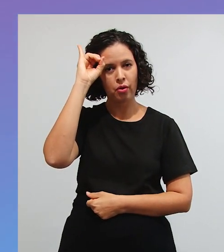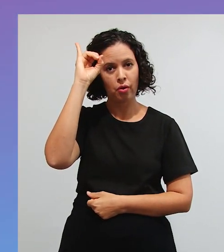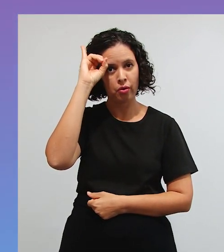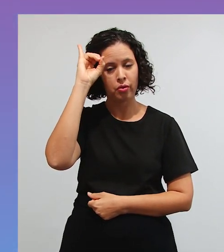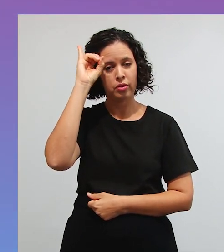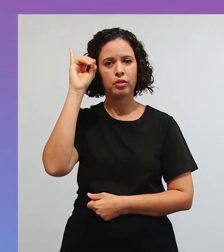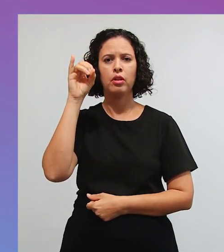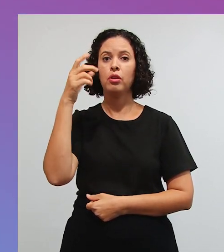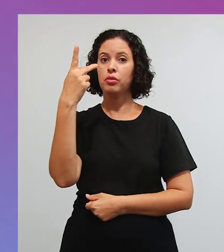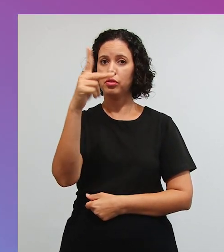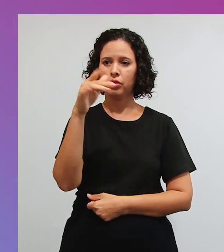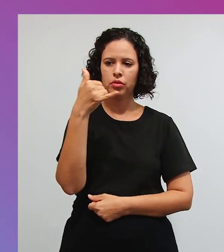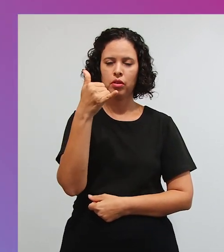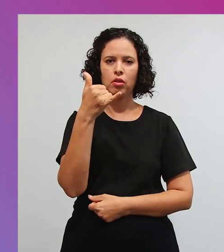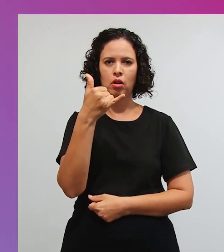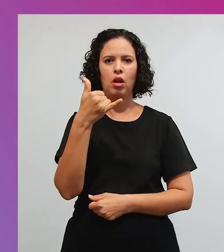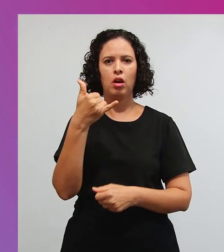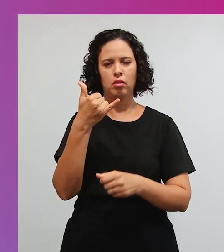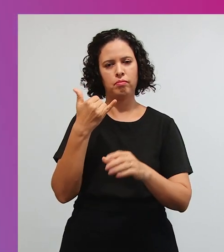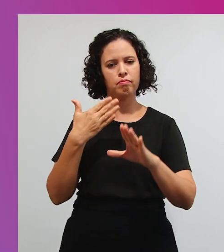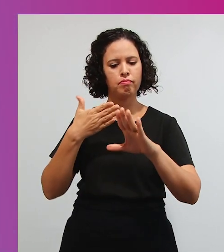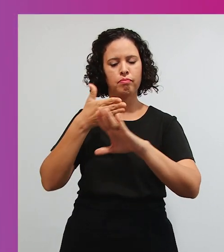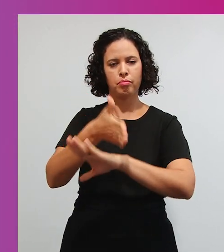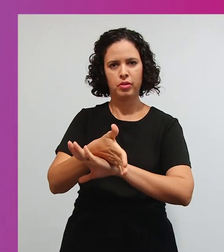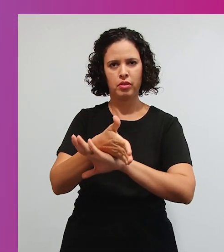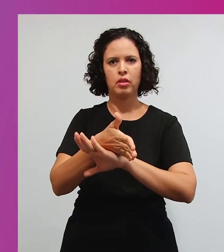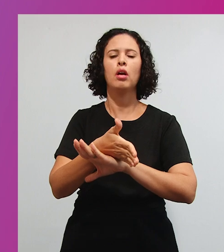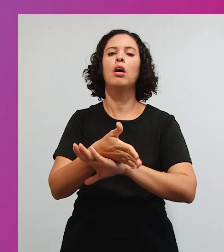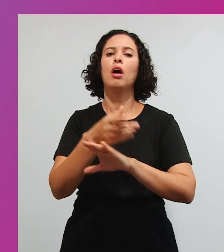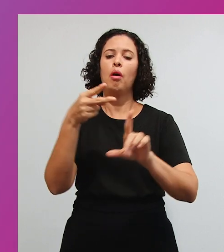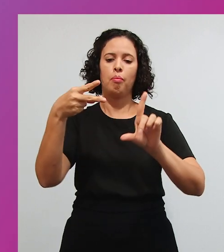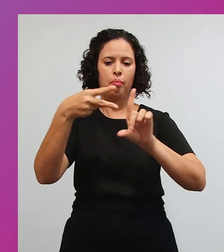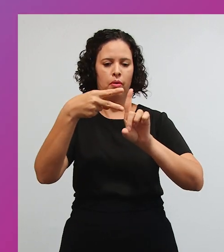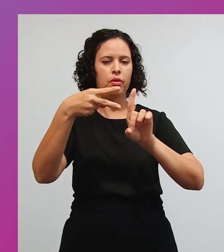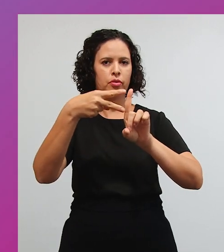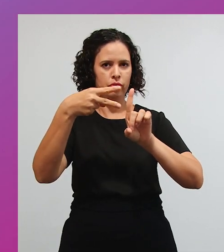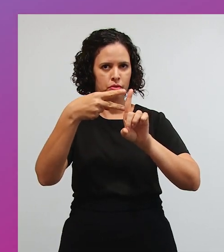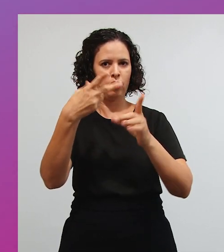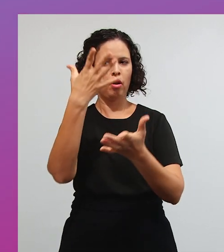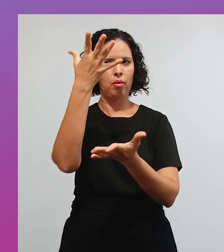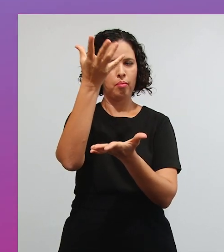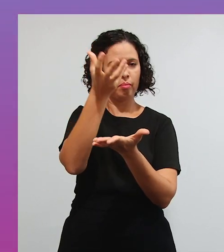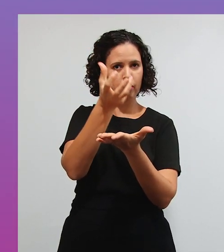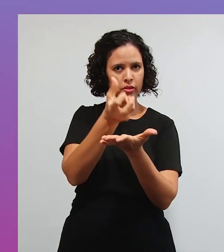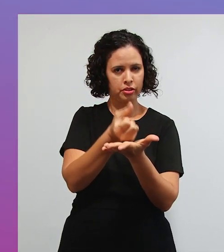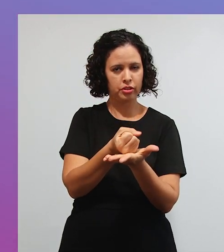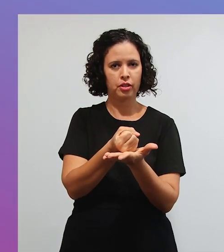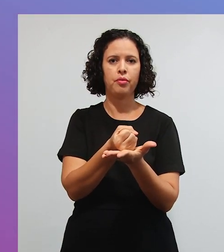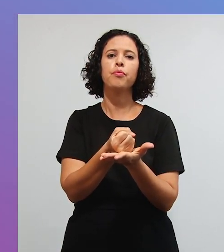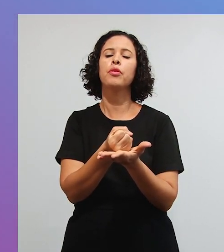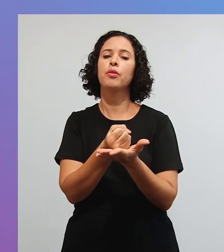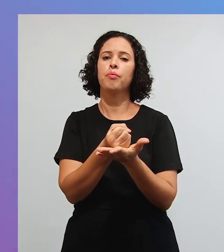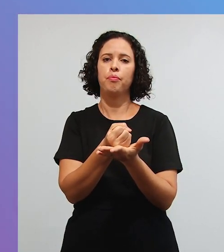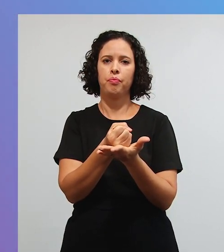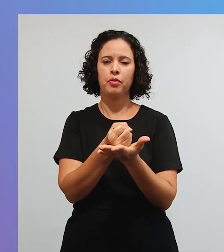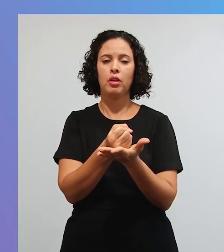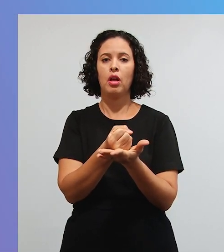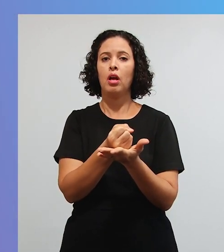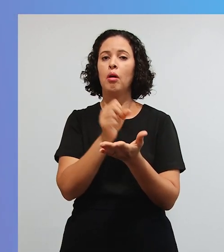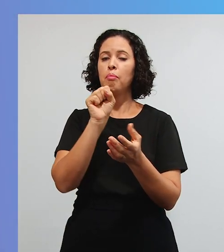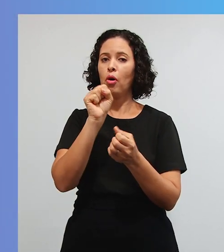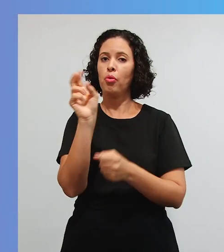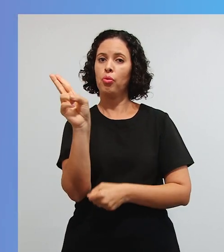aparelho celular, acesse a sua Play Store para dispositivo Android ou App Store para dispositivo iOS